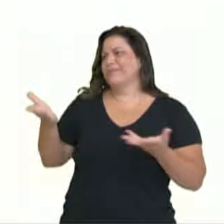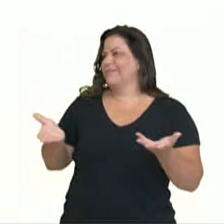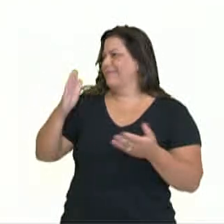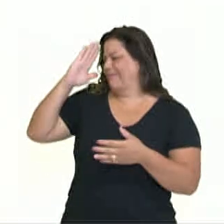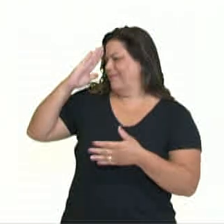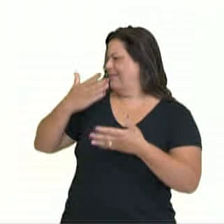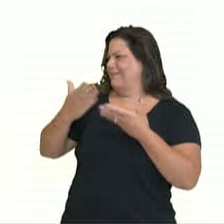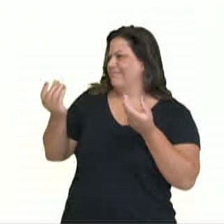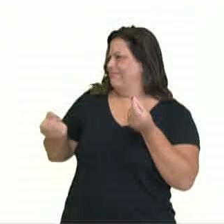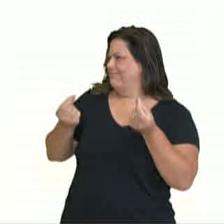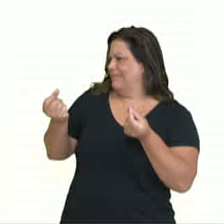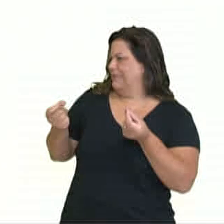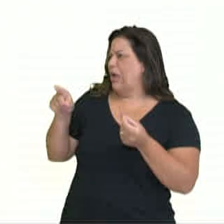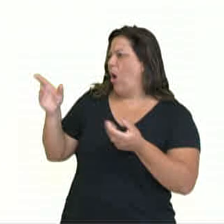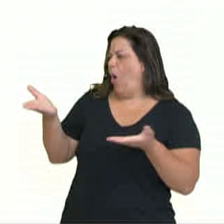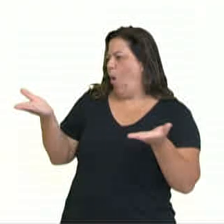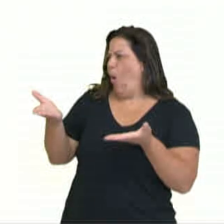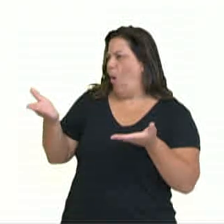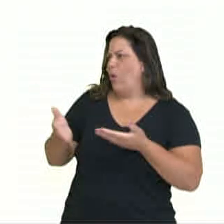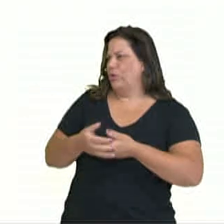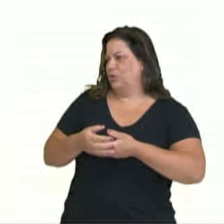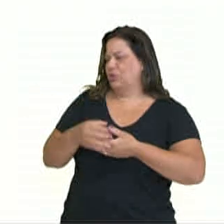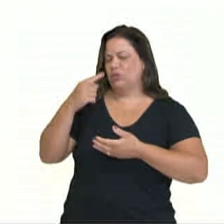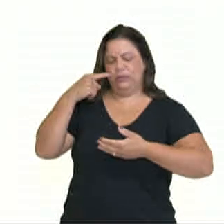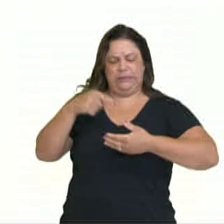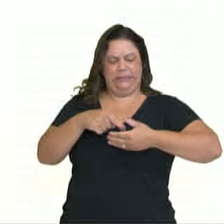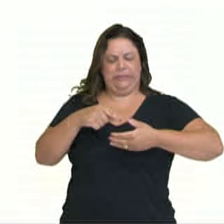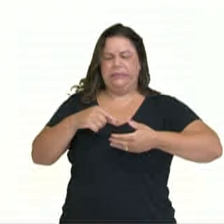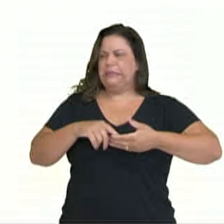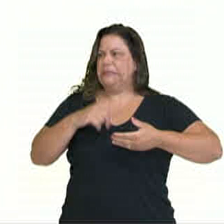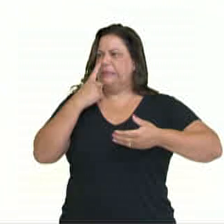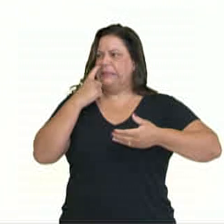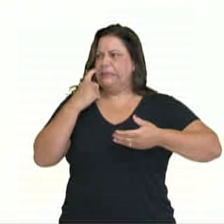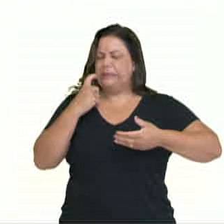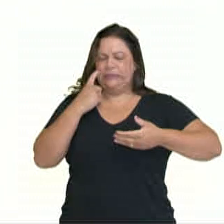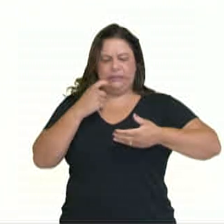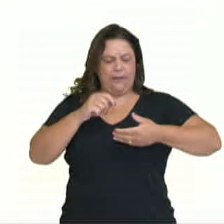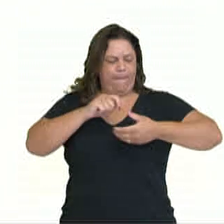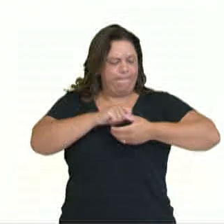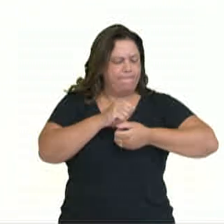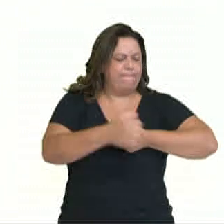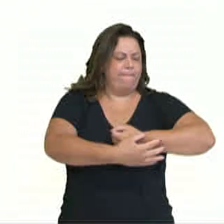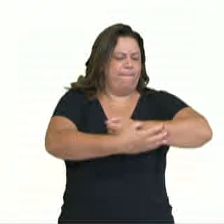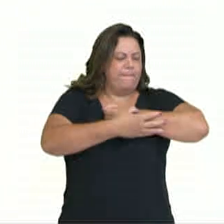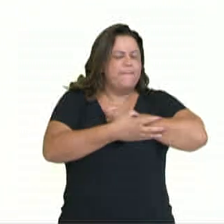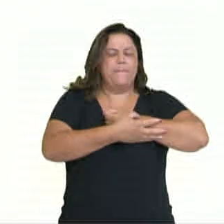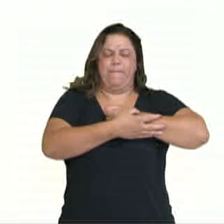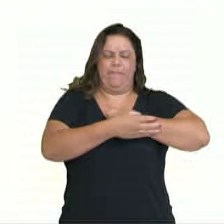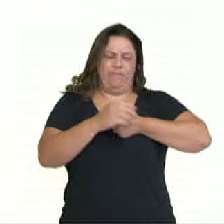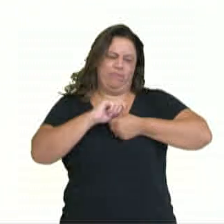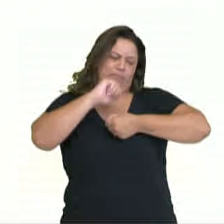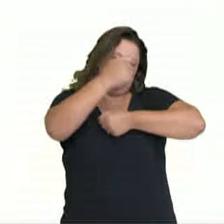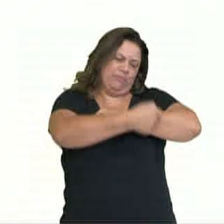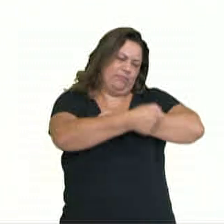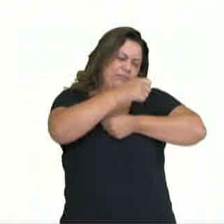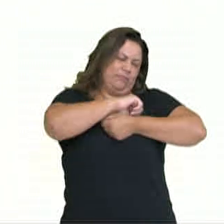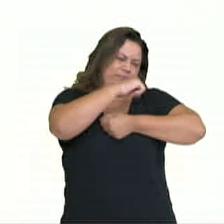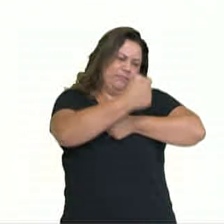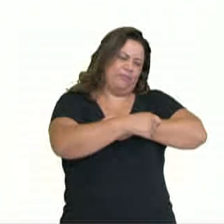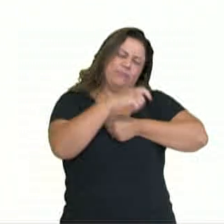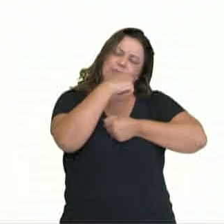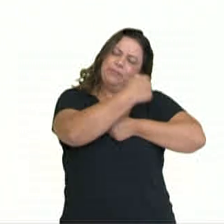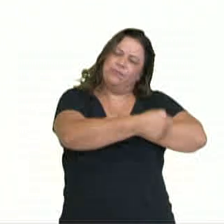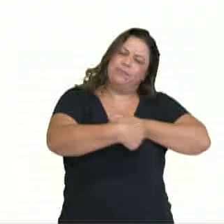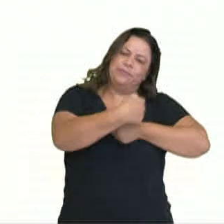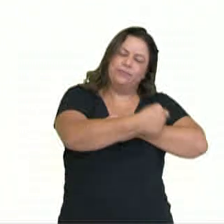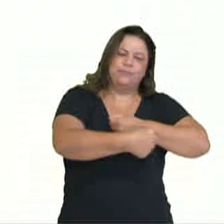hoje... A criança agitou-se choramingando. A mulher apertou-a mais contra o peito, cobriu-lhe a cabeça com o xale e